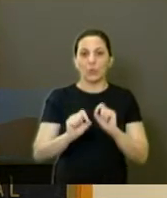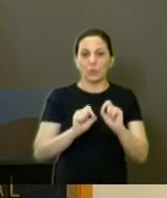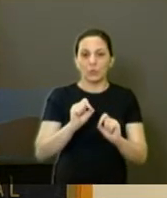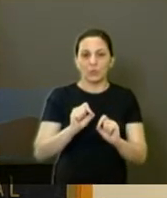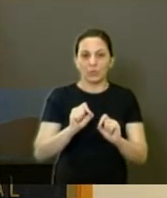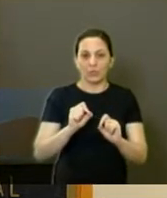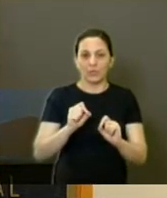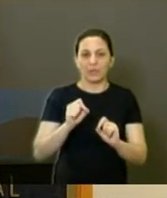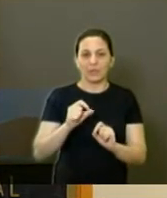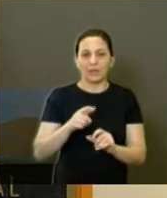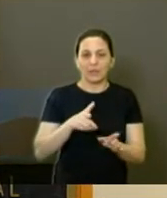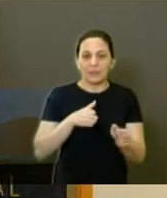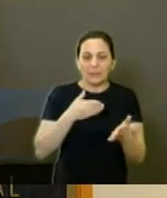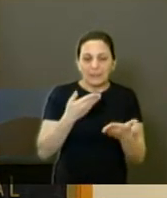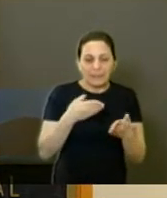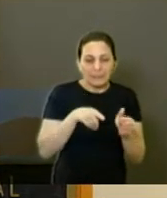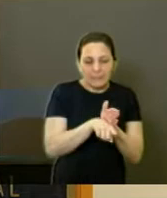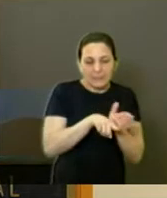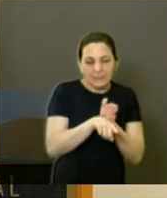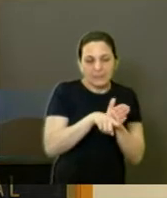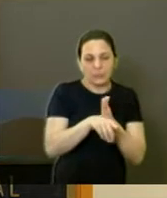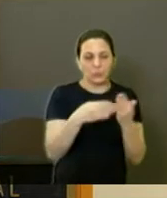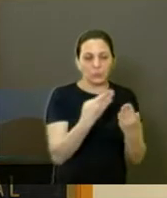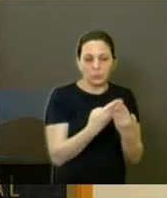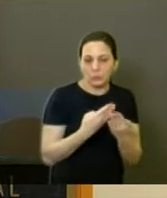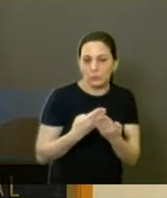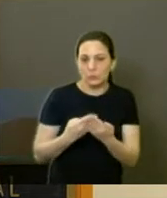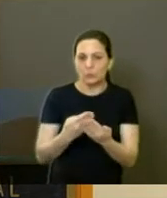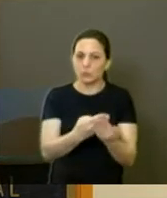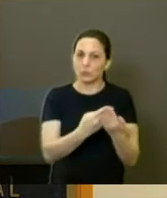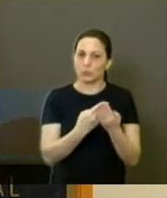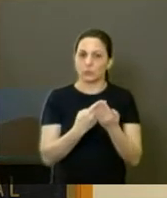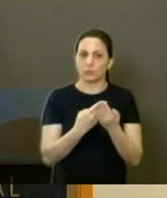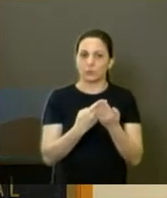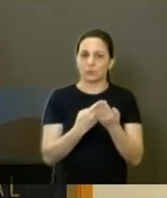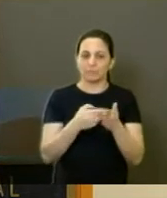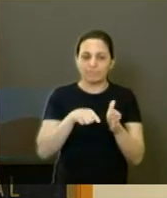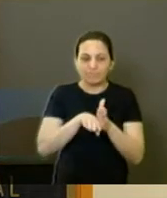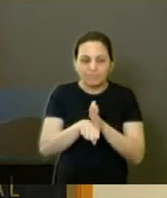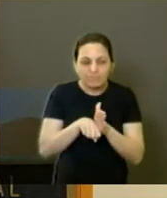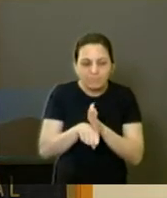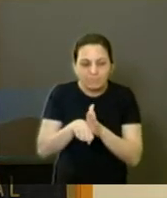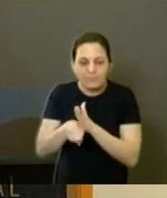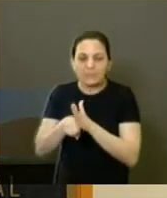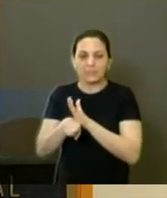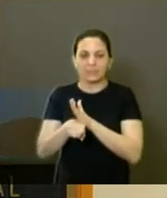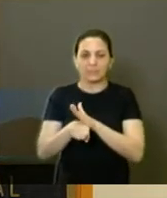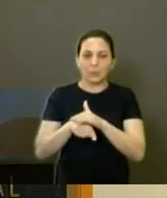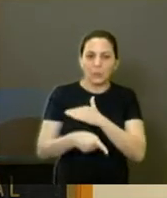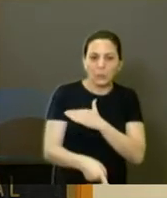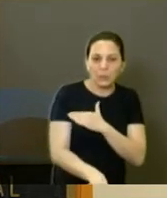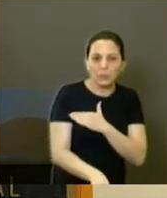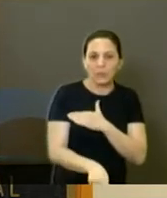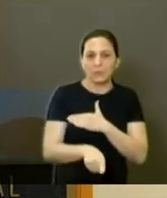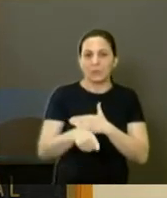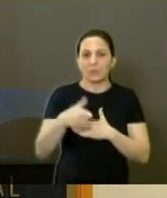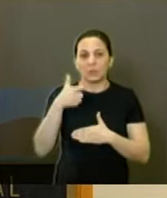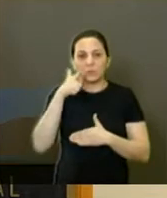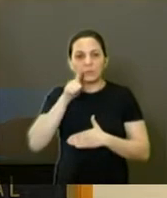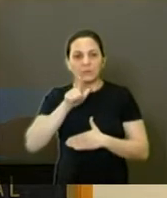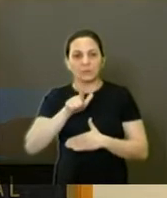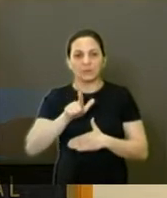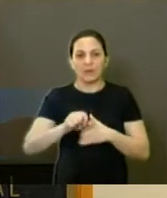um estudioso e pesquisador contumaz, e por essas qualidades, mereceu, por muitos